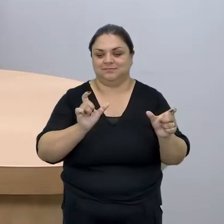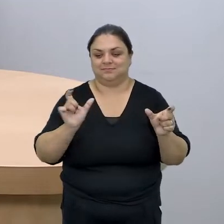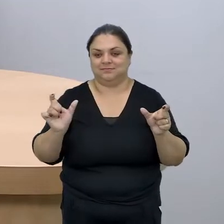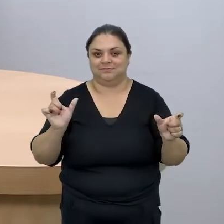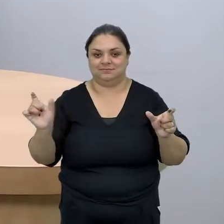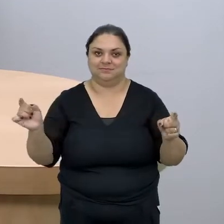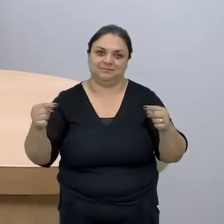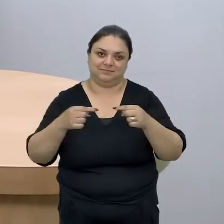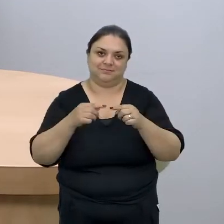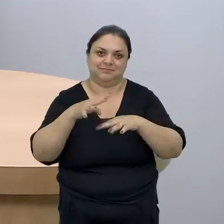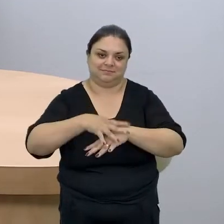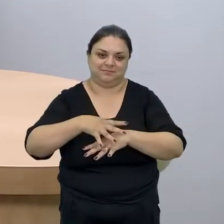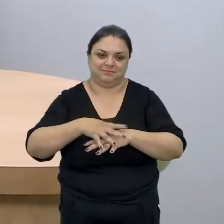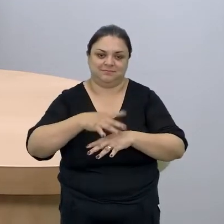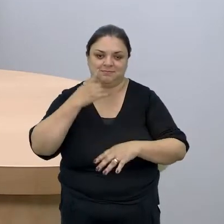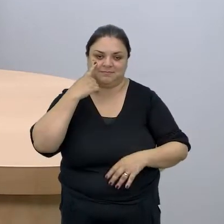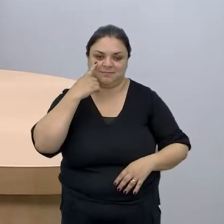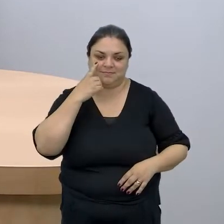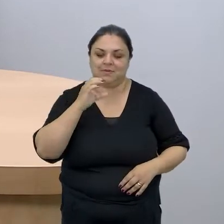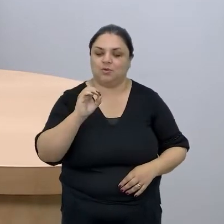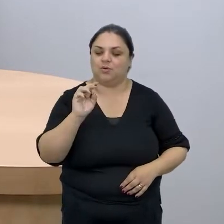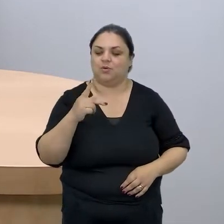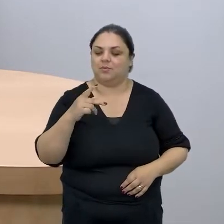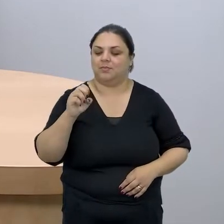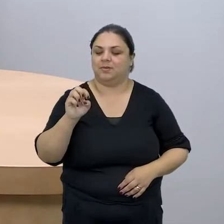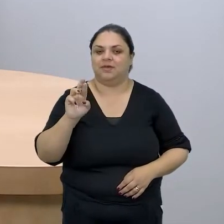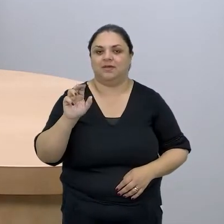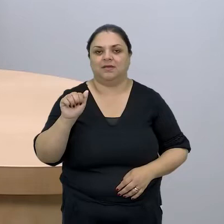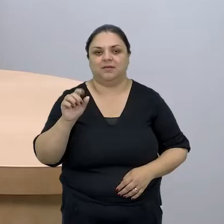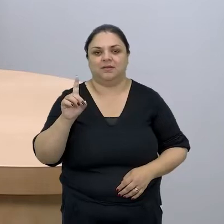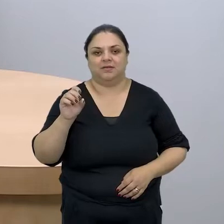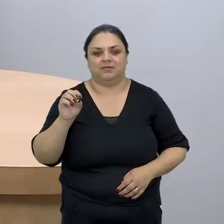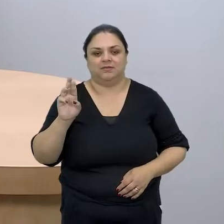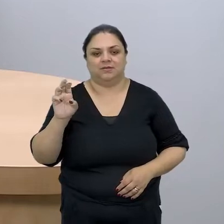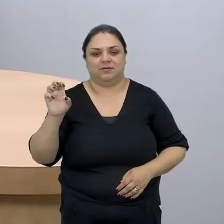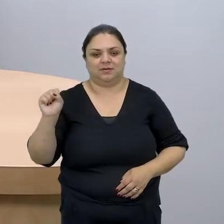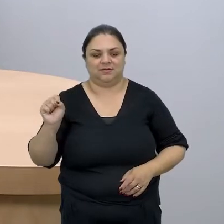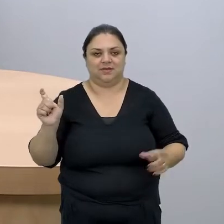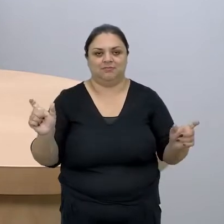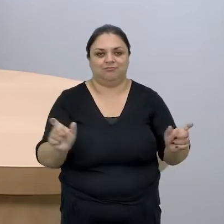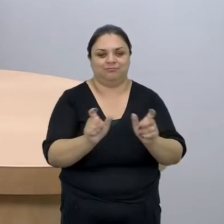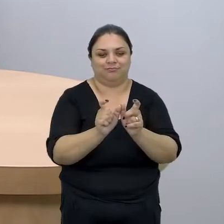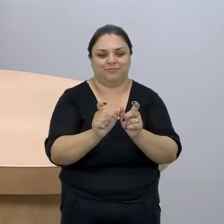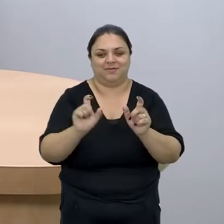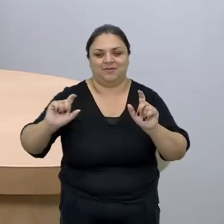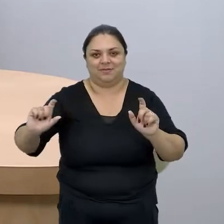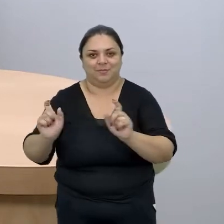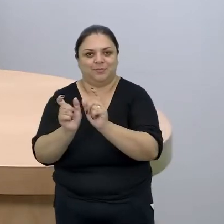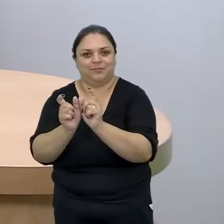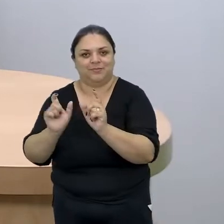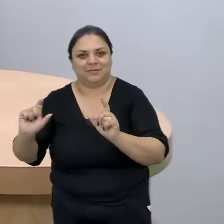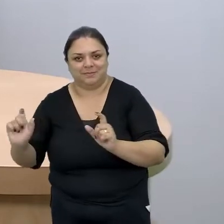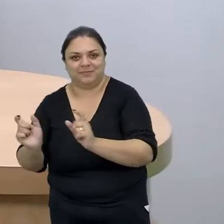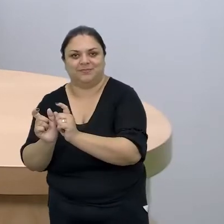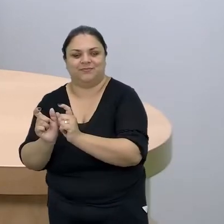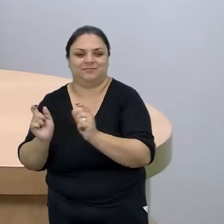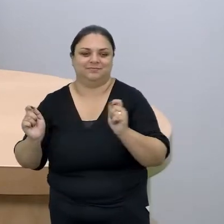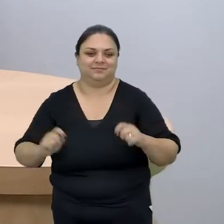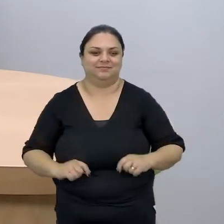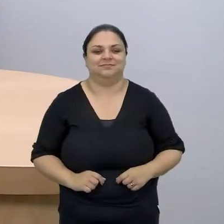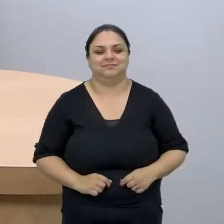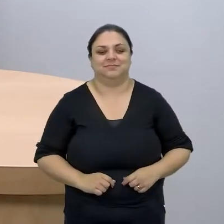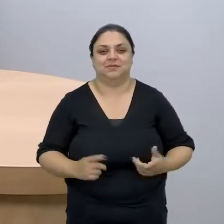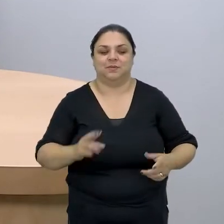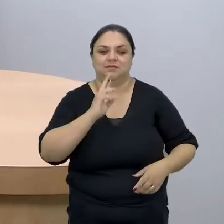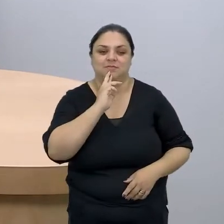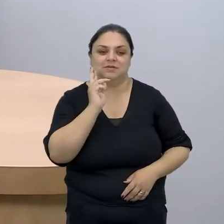de... Cadê? Operadores, tá? Legal. Que o operador, ele vai falar, junte tal coisa com tal coisa. Ele vai unir duas palavras. Então ele vai unir o quê? A resposta que